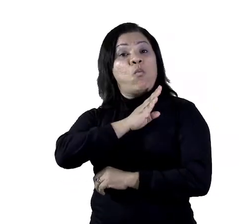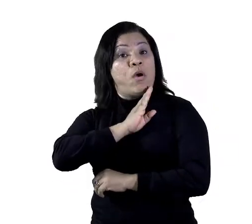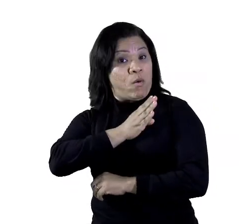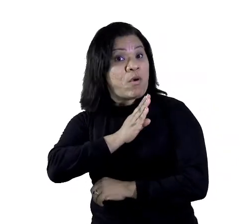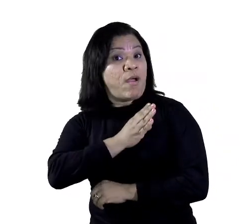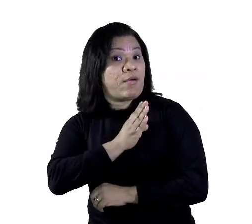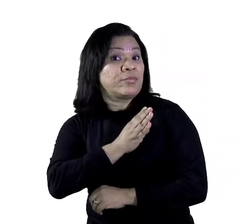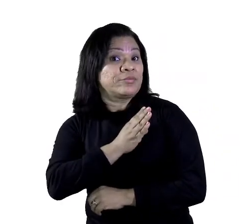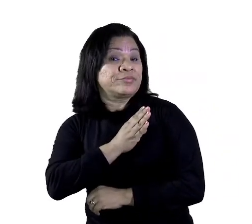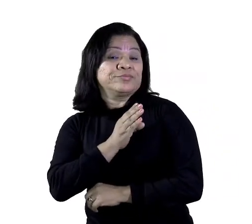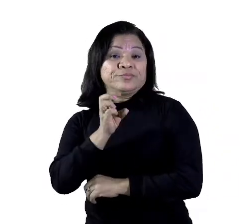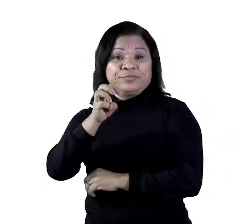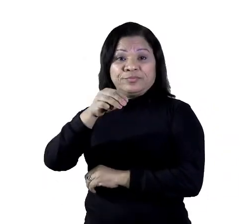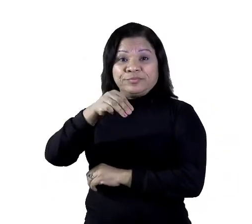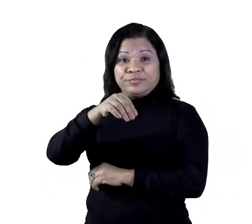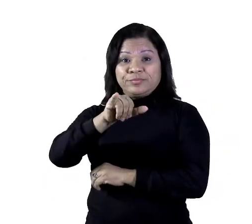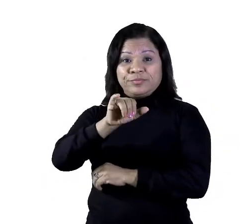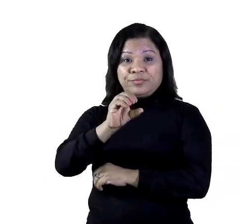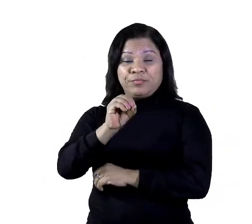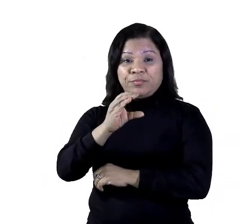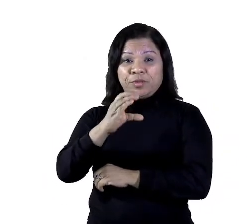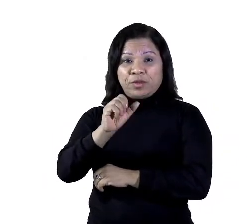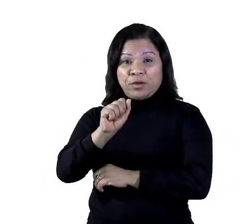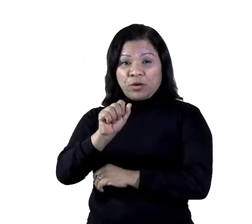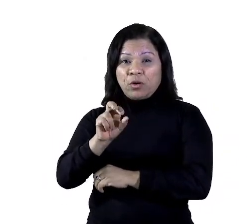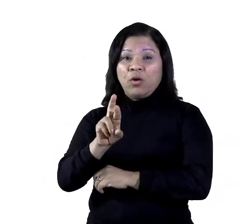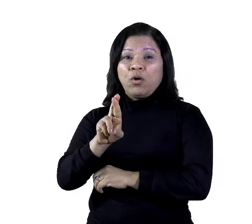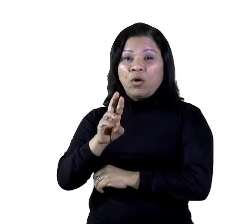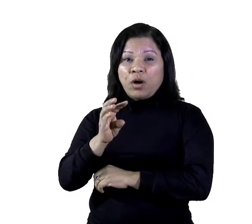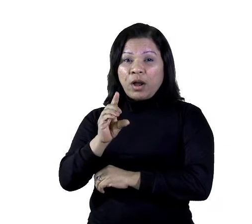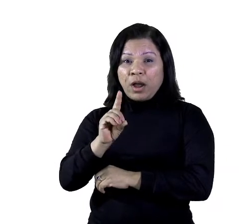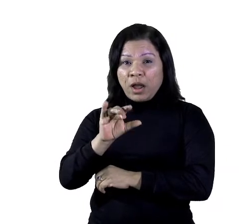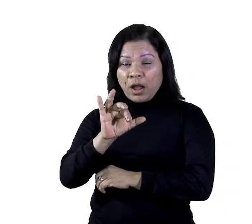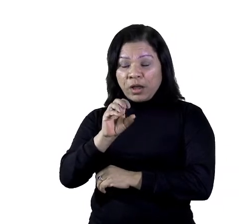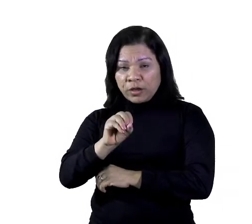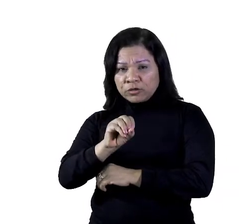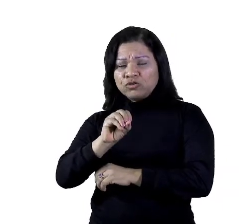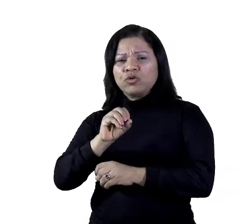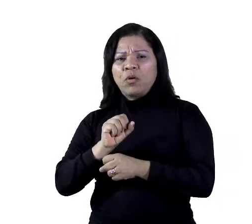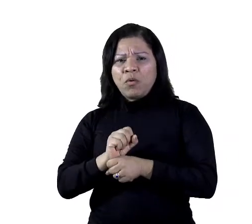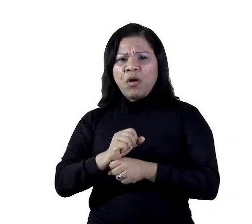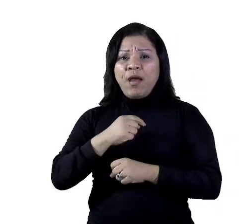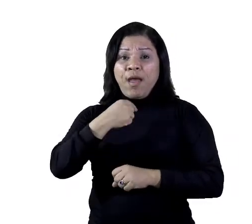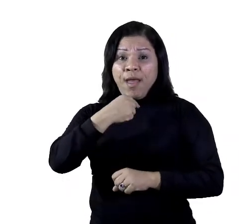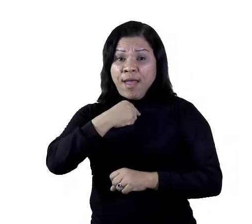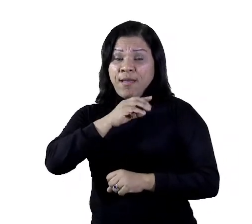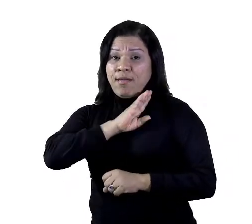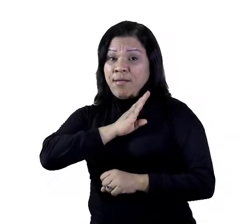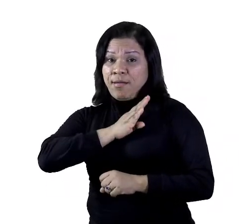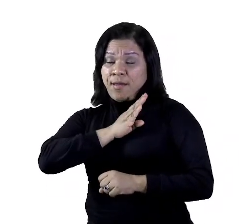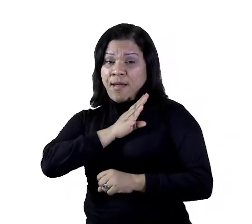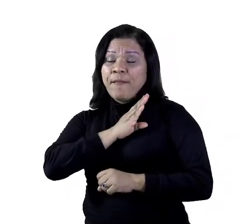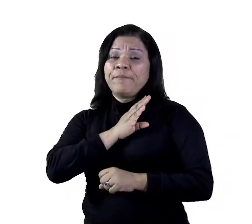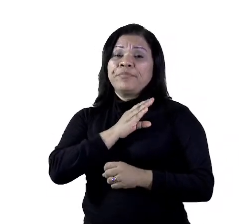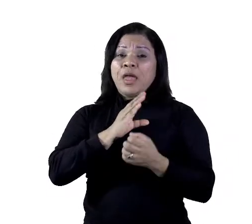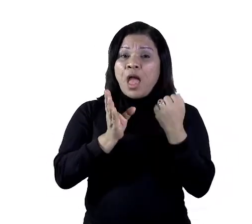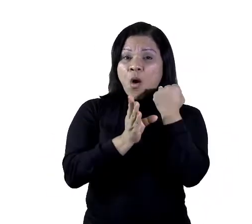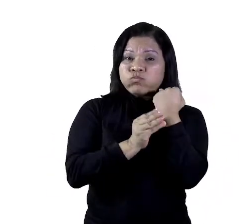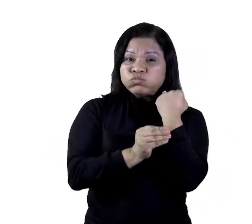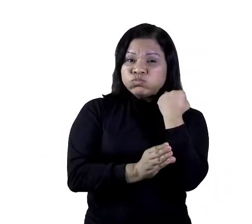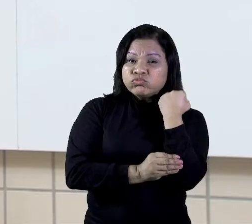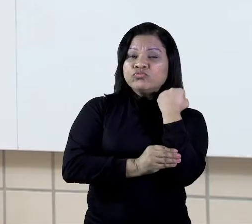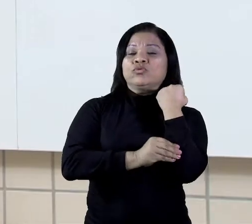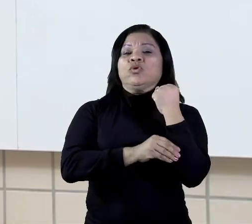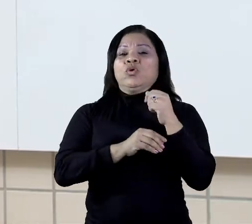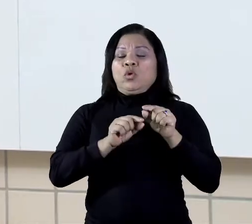Miocárdio. Ele é um músculo estriado e cardíaco, né? Além de ser